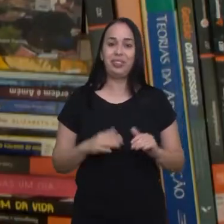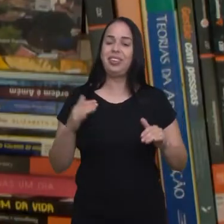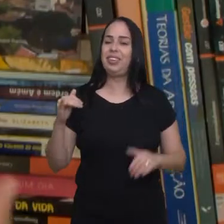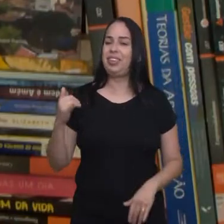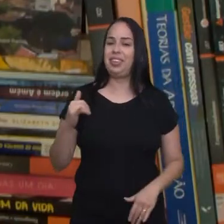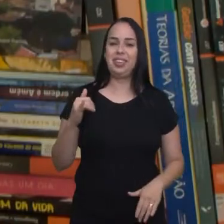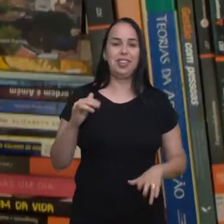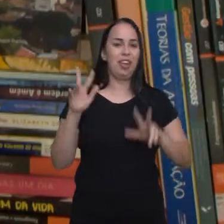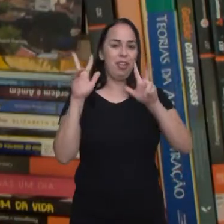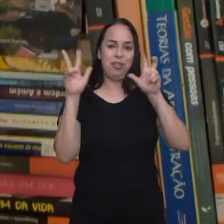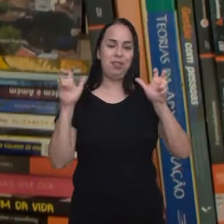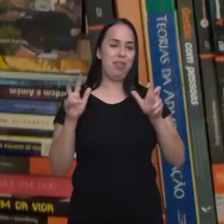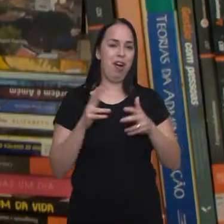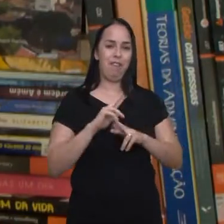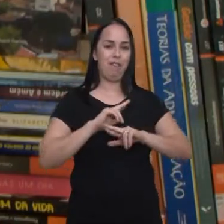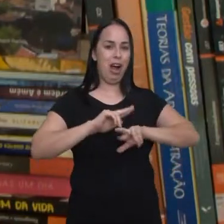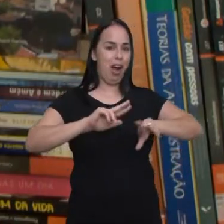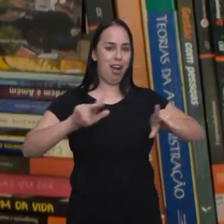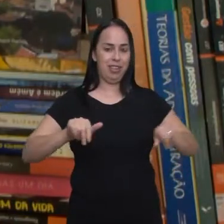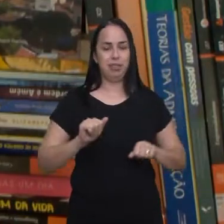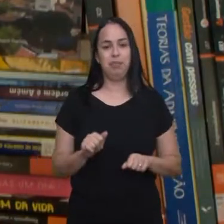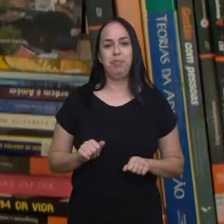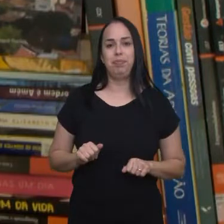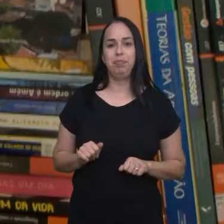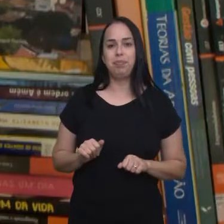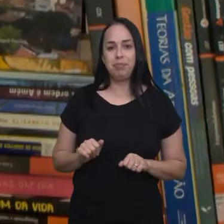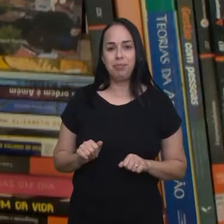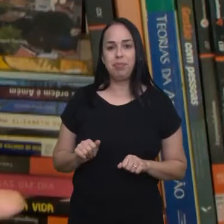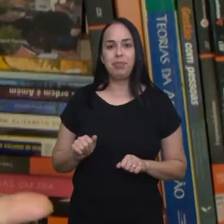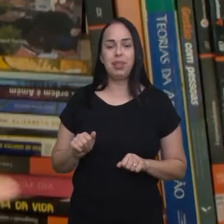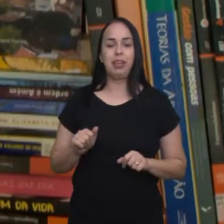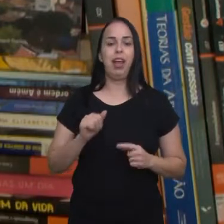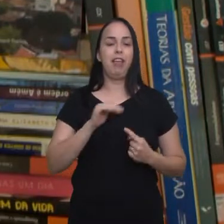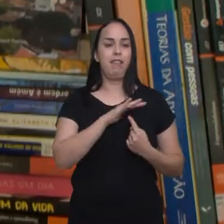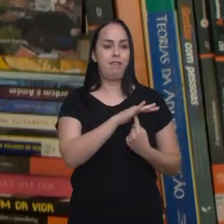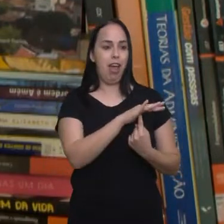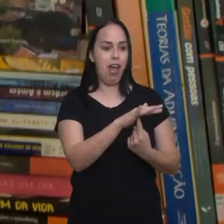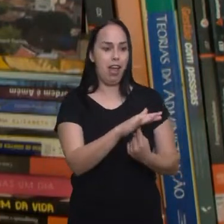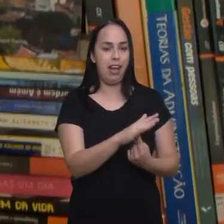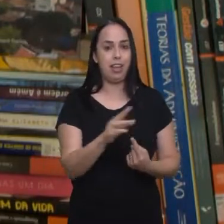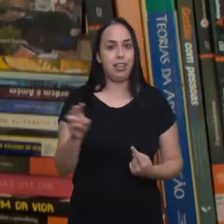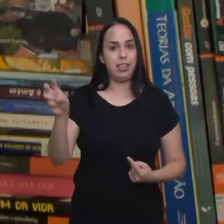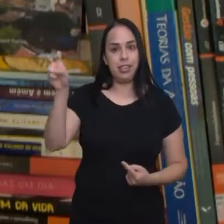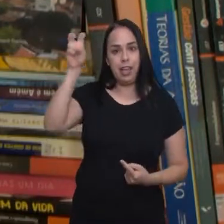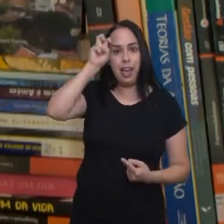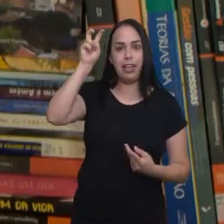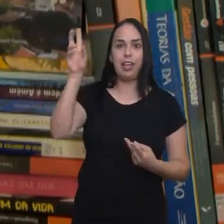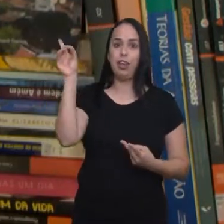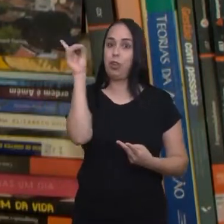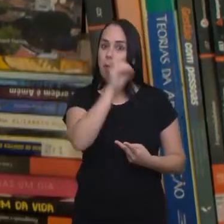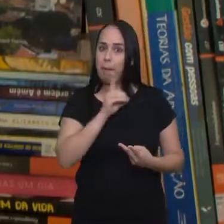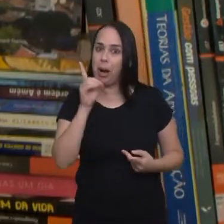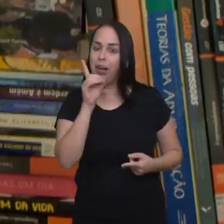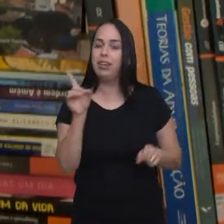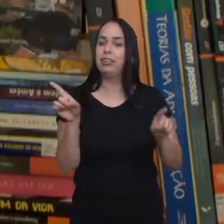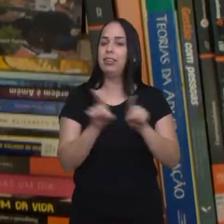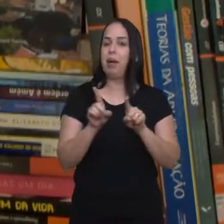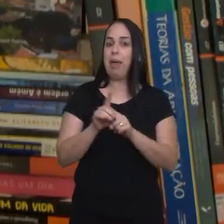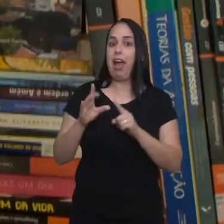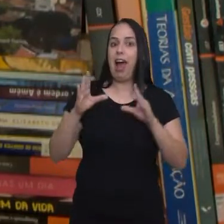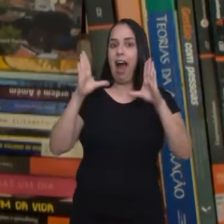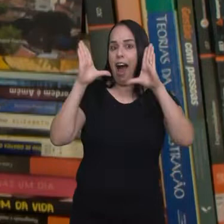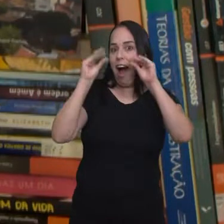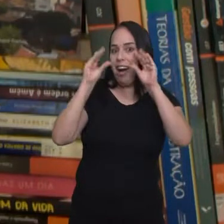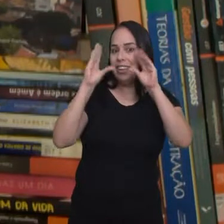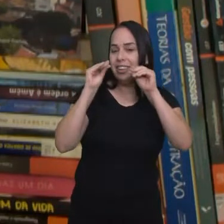Santana rende muito por causa disso, né? Santana tem feiras quintas-feiras, aos domingos, as feiras